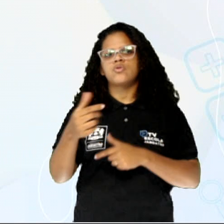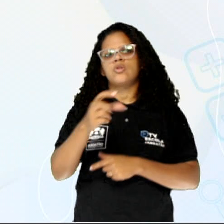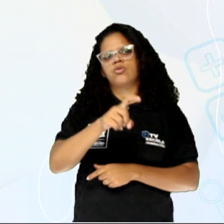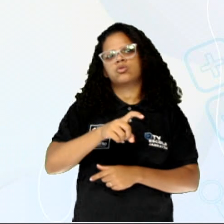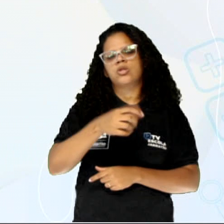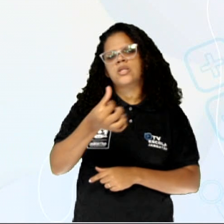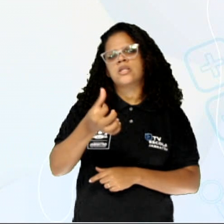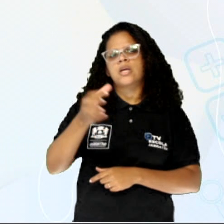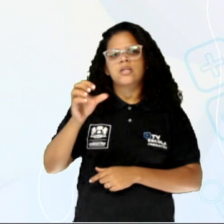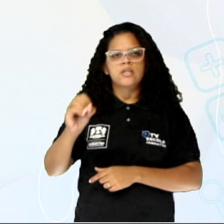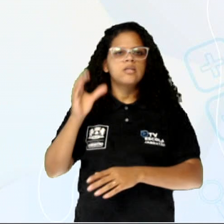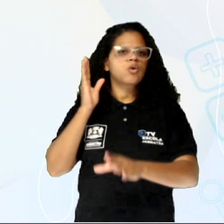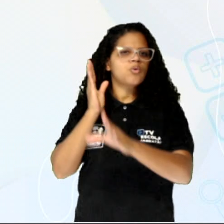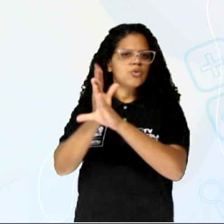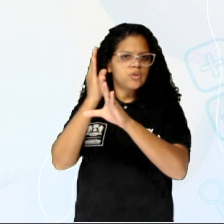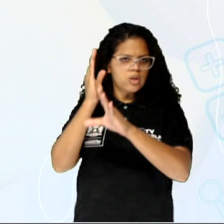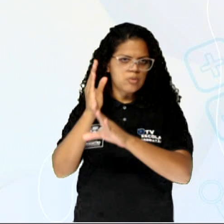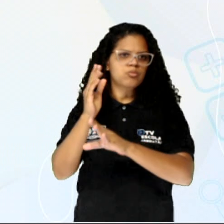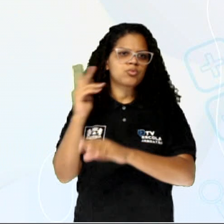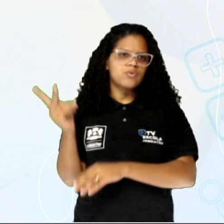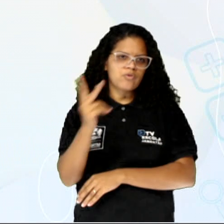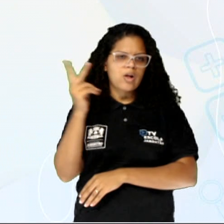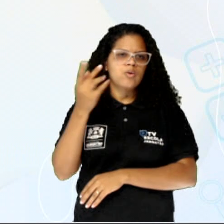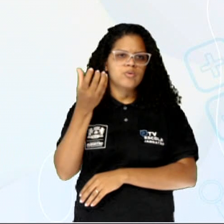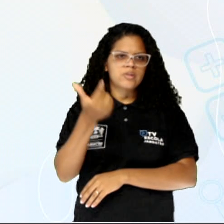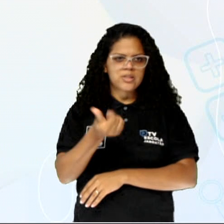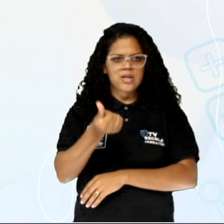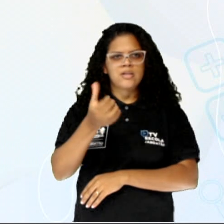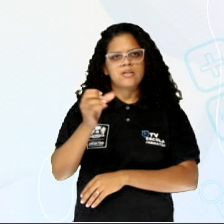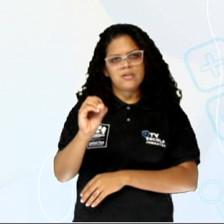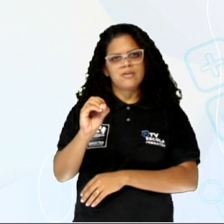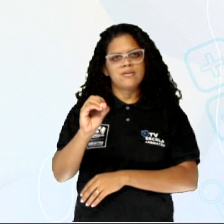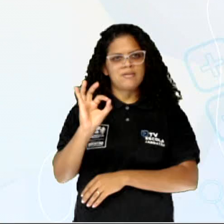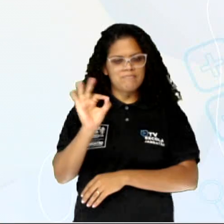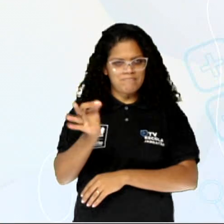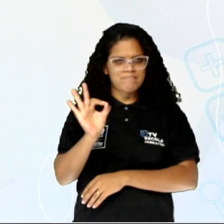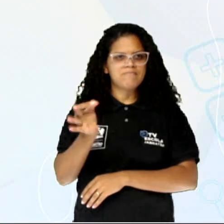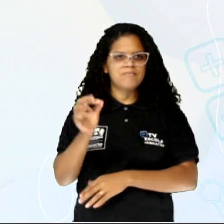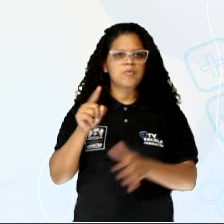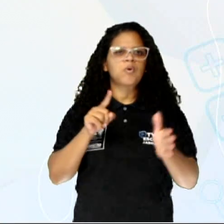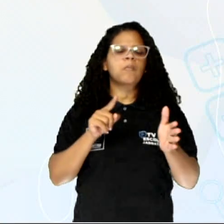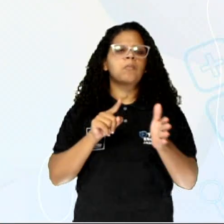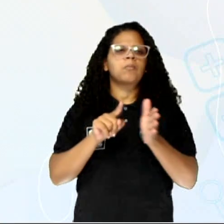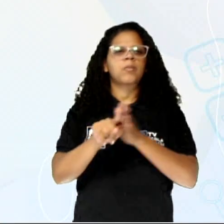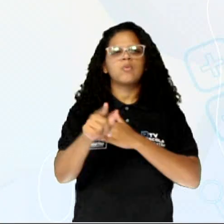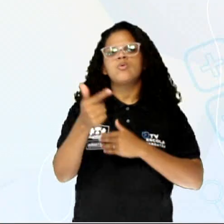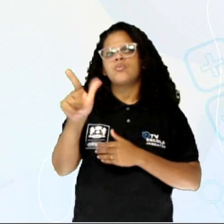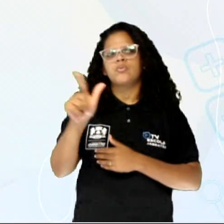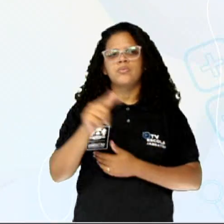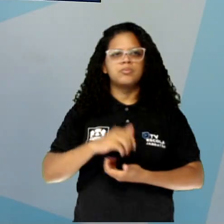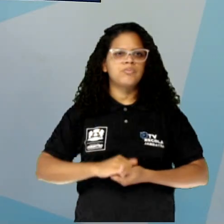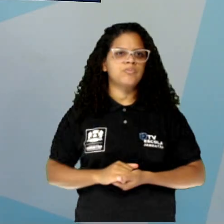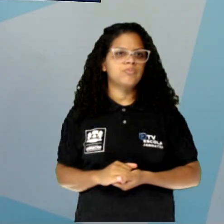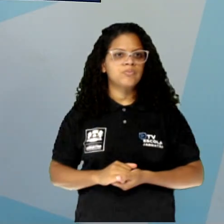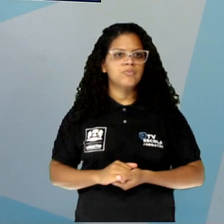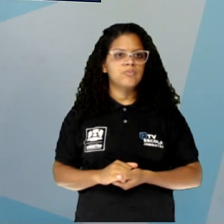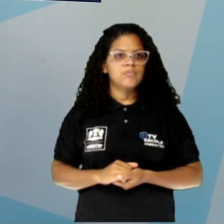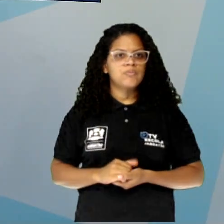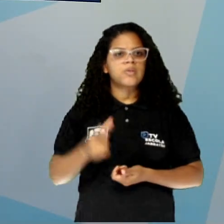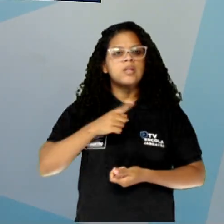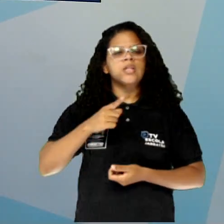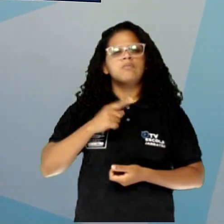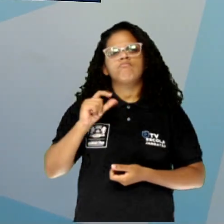60. E achamos o valor, 60. Ok? Beleza, vamos para a próxima. Nessa próxima questão tem o